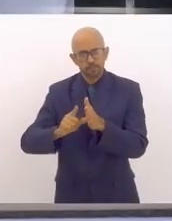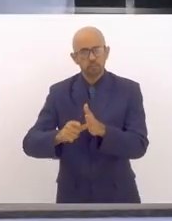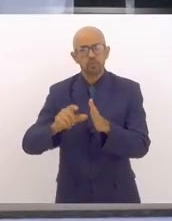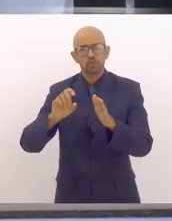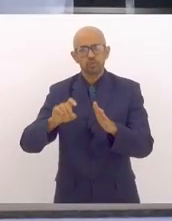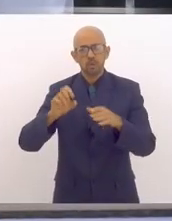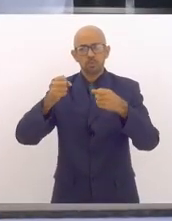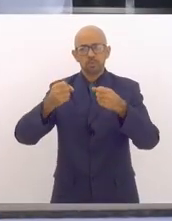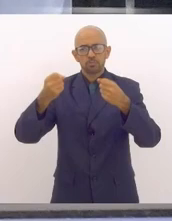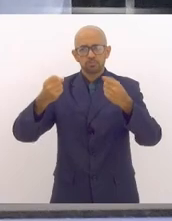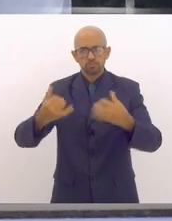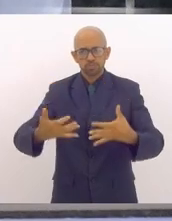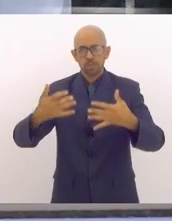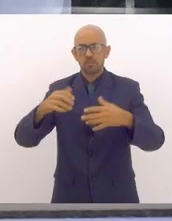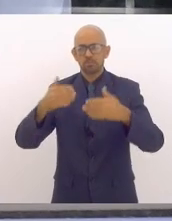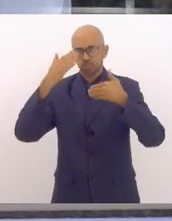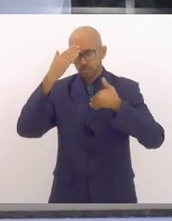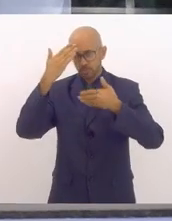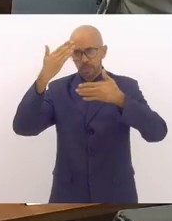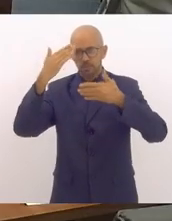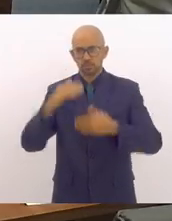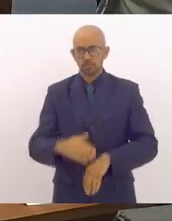Obrigada.